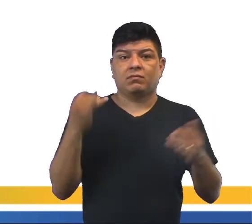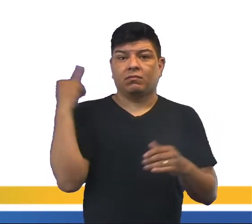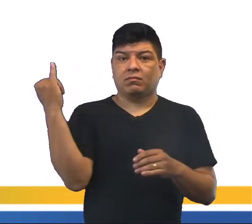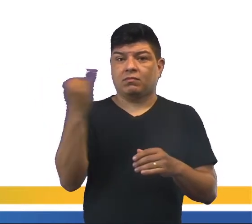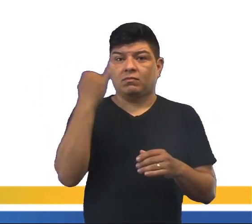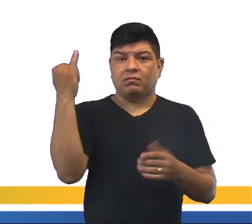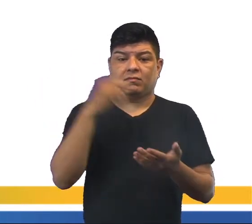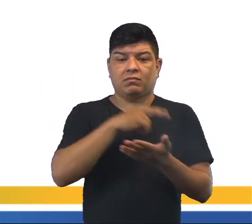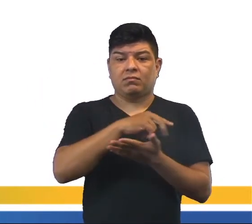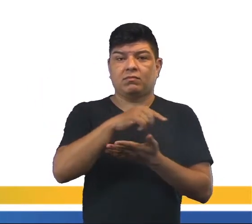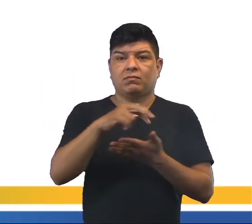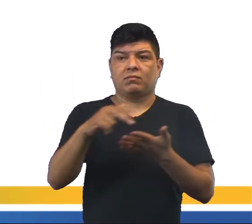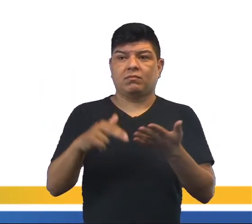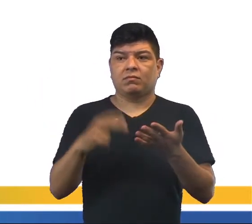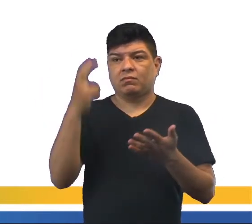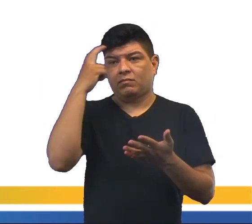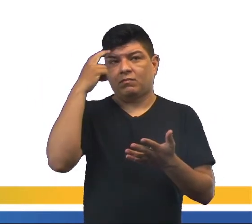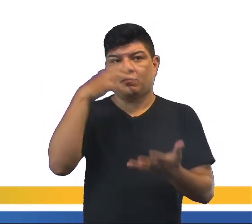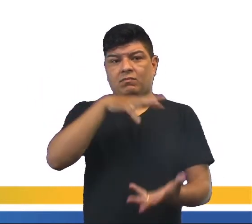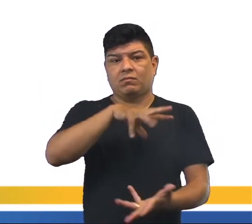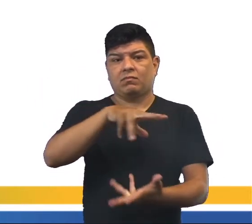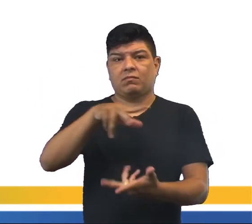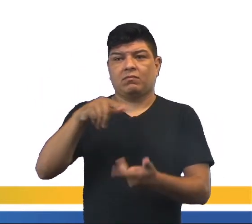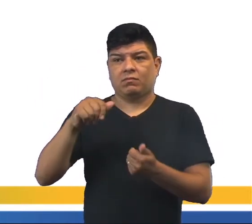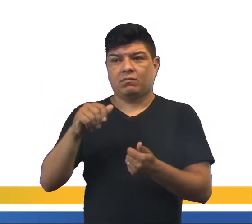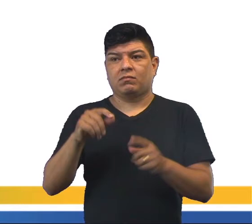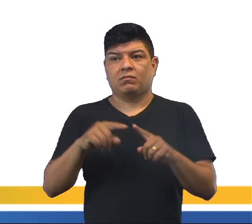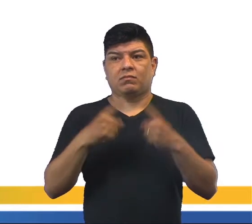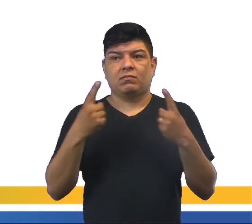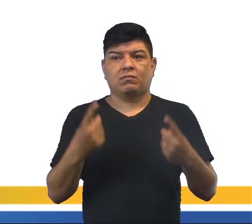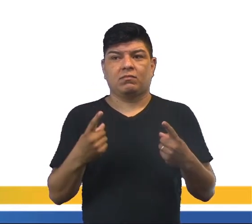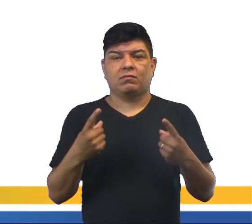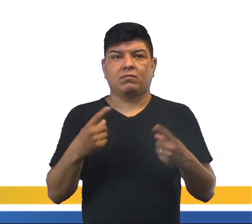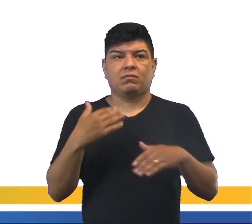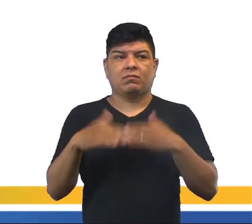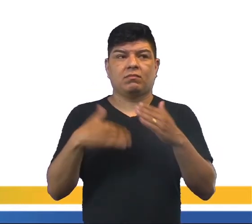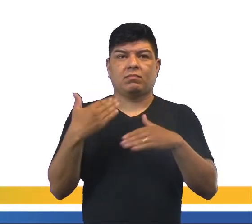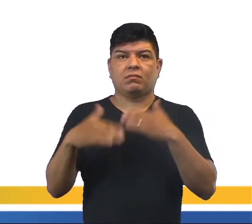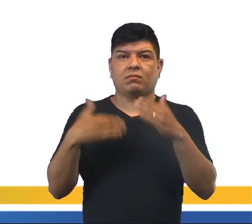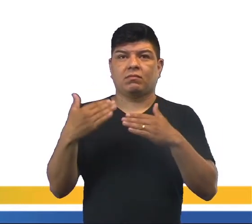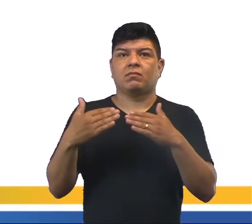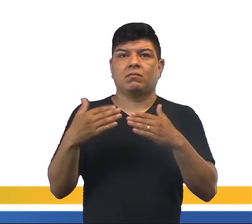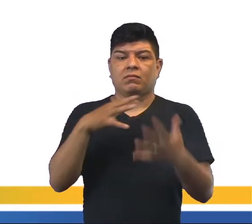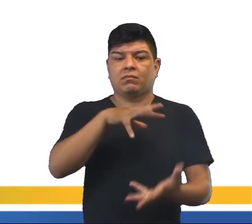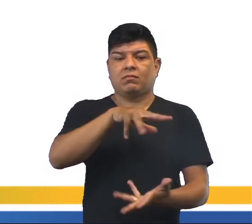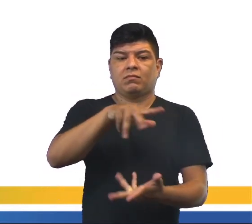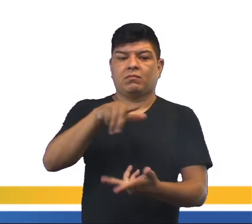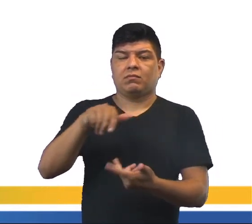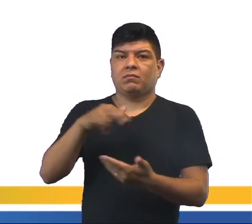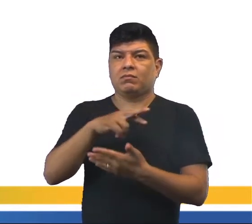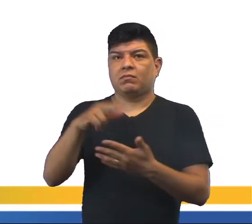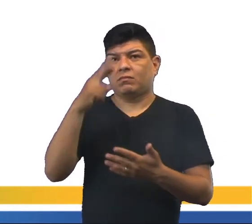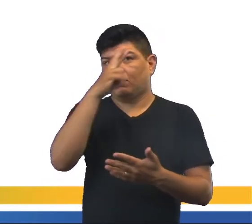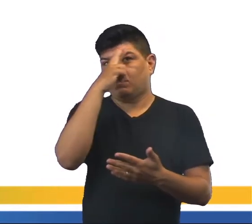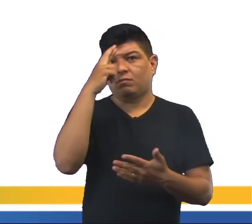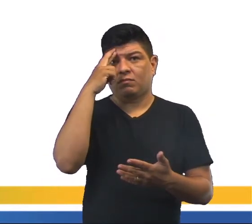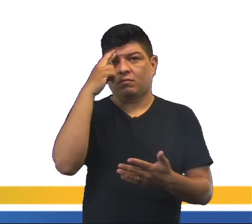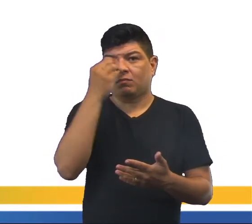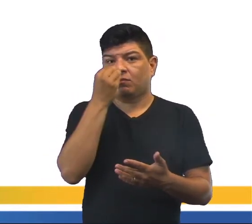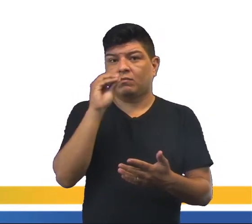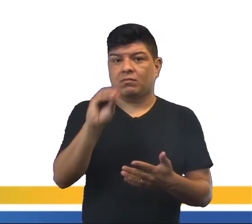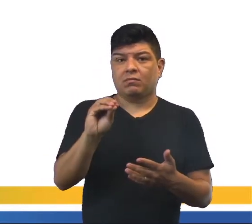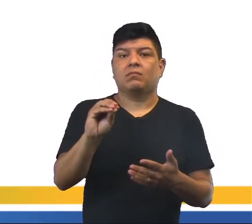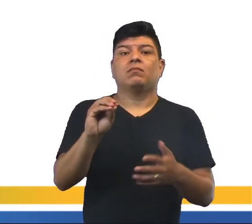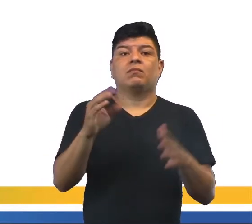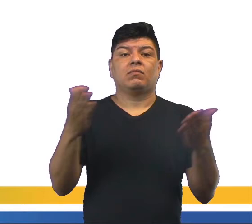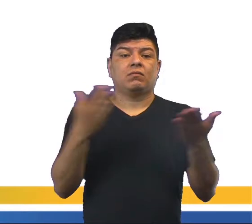da diversidade cultural no mundo. Para tanto, com o processo de globalização, diversas histórias que foram relegadas durante